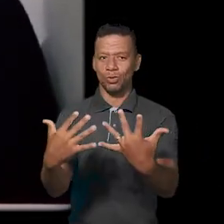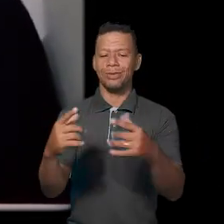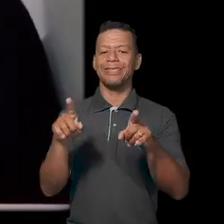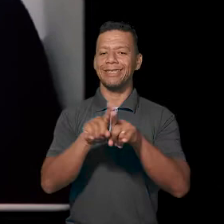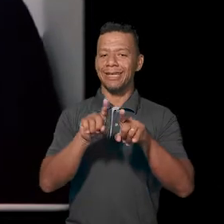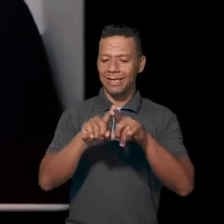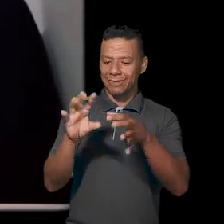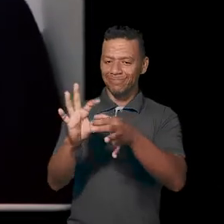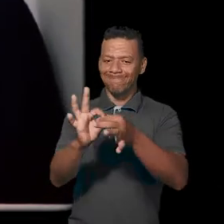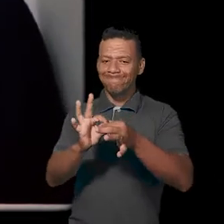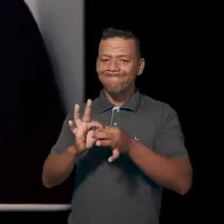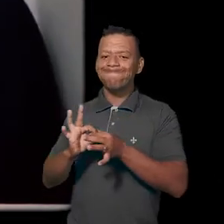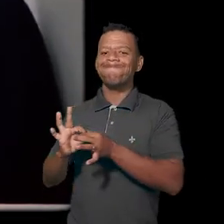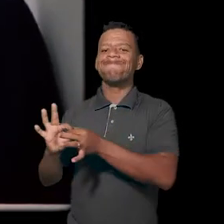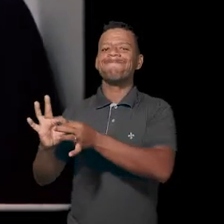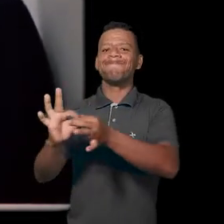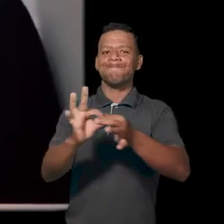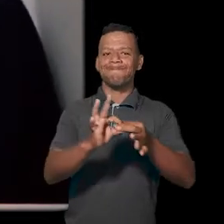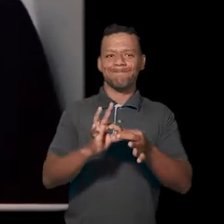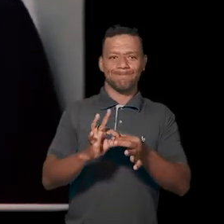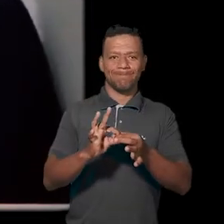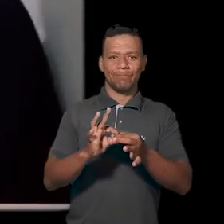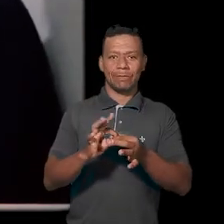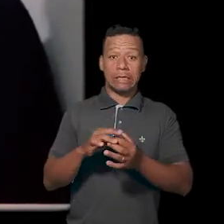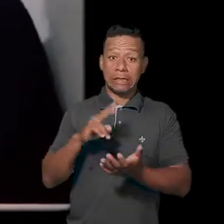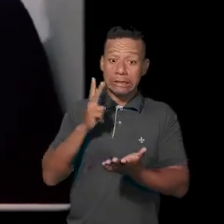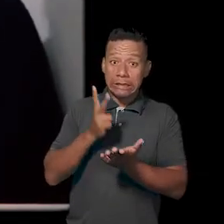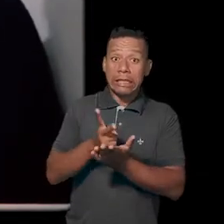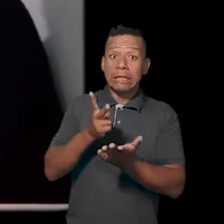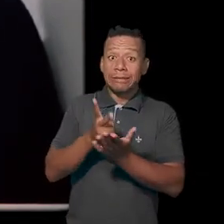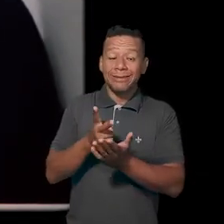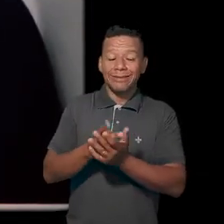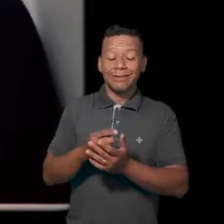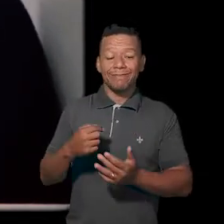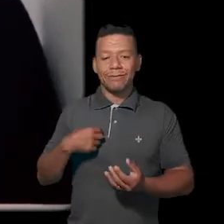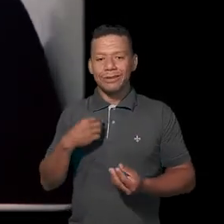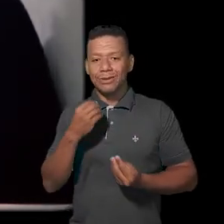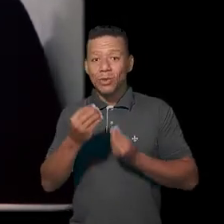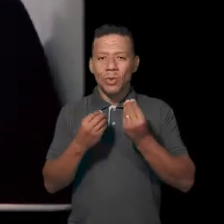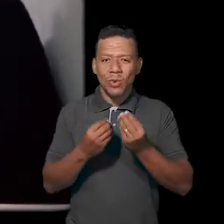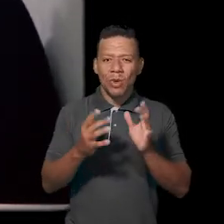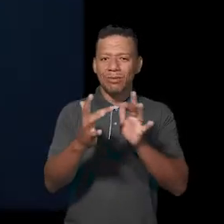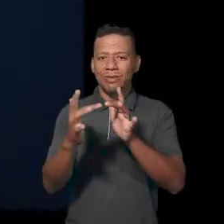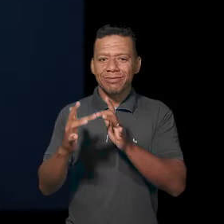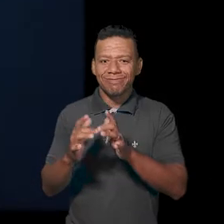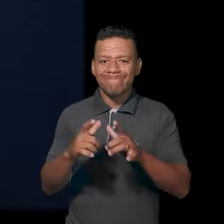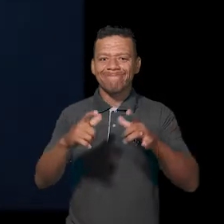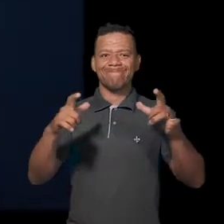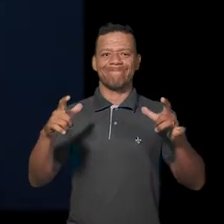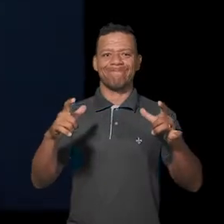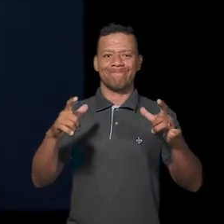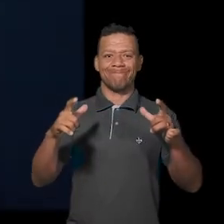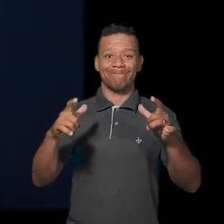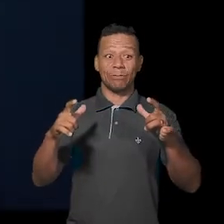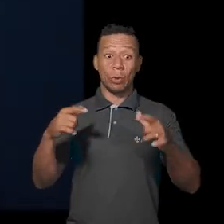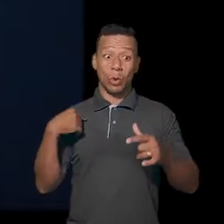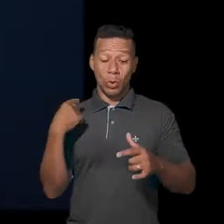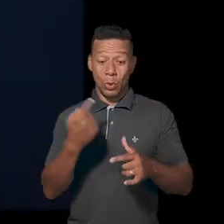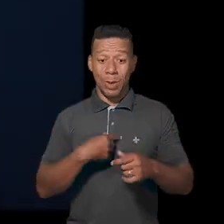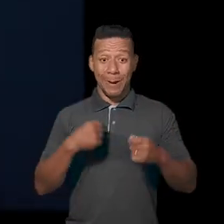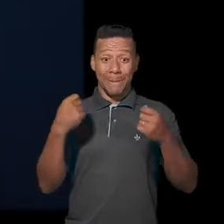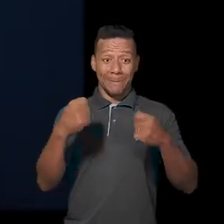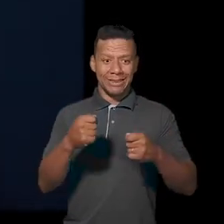de rede. Como a gente faz para acessar mais público e para aumentar a nossa rede? acostumar